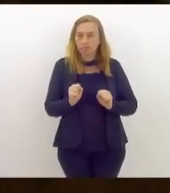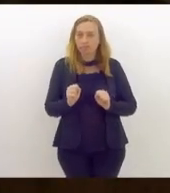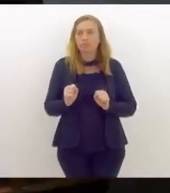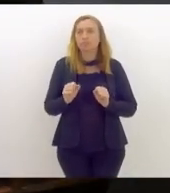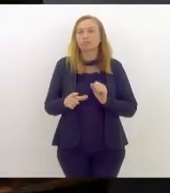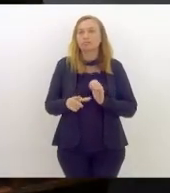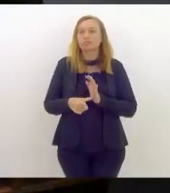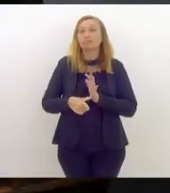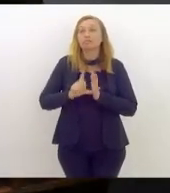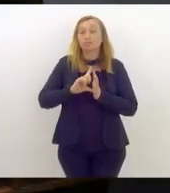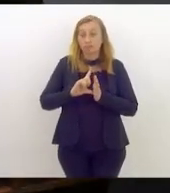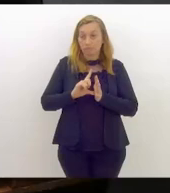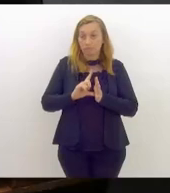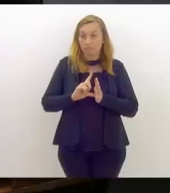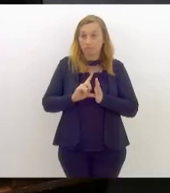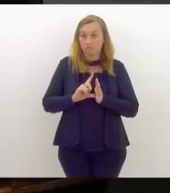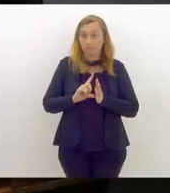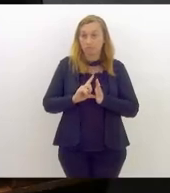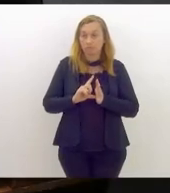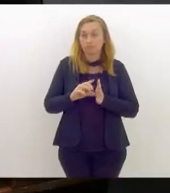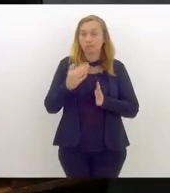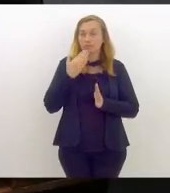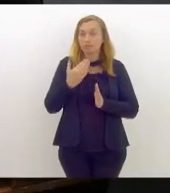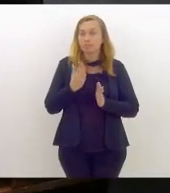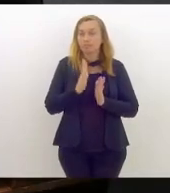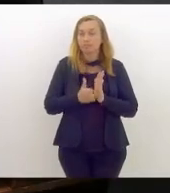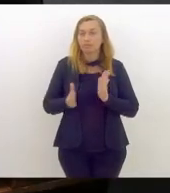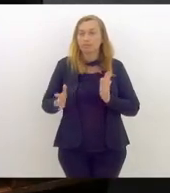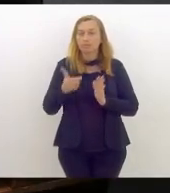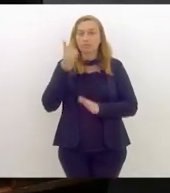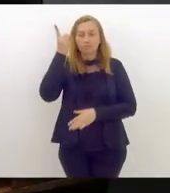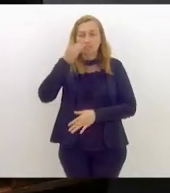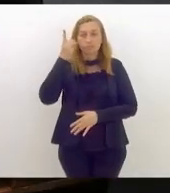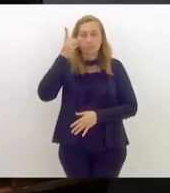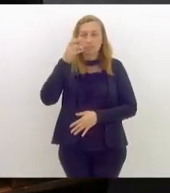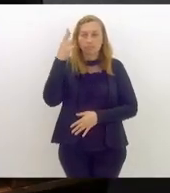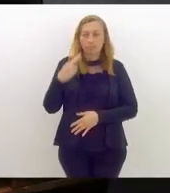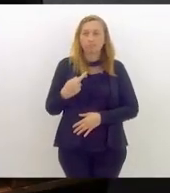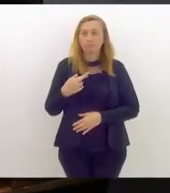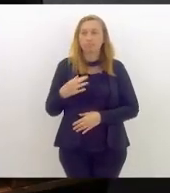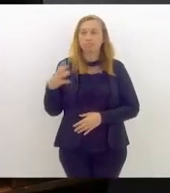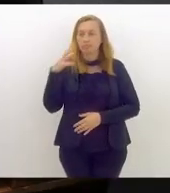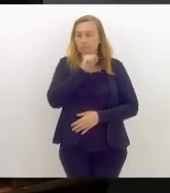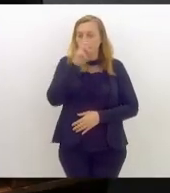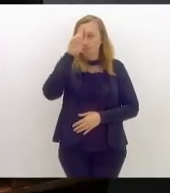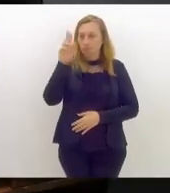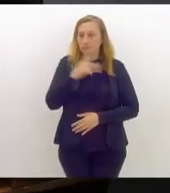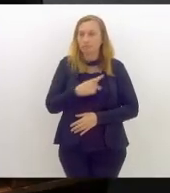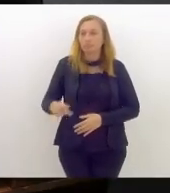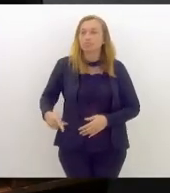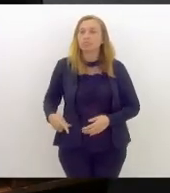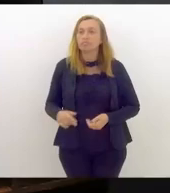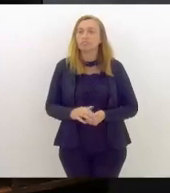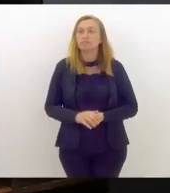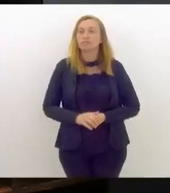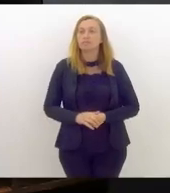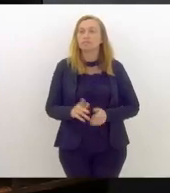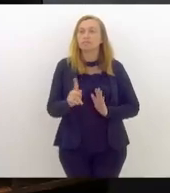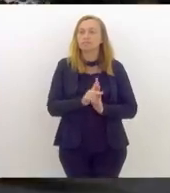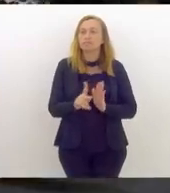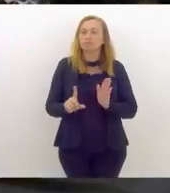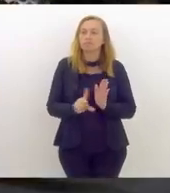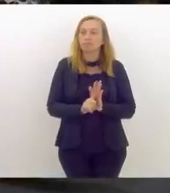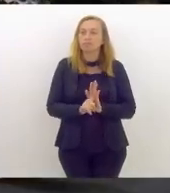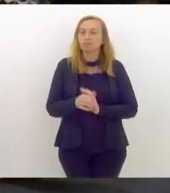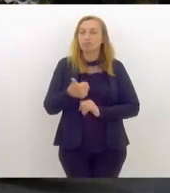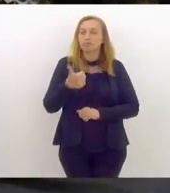Antes da, antes da pedido de ordem da deputada Renata. Muito rápido, senhor presidente. No projeto de lei